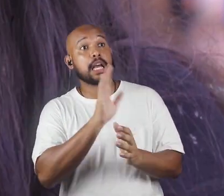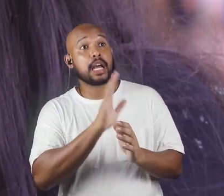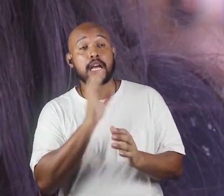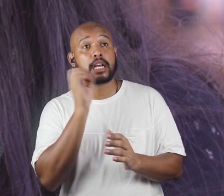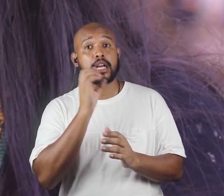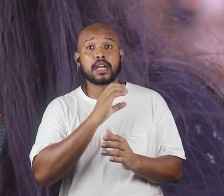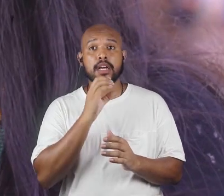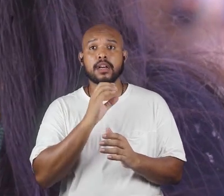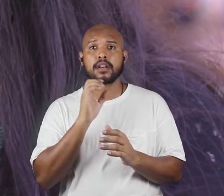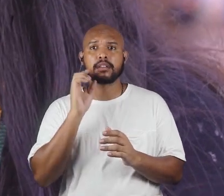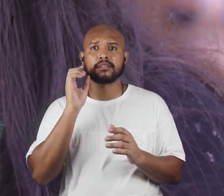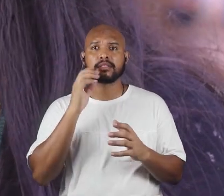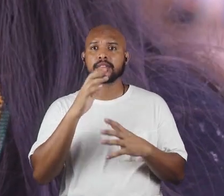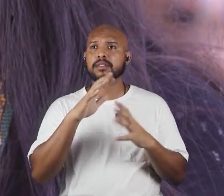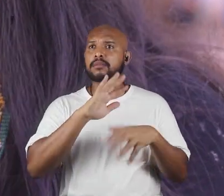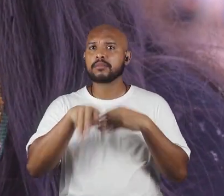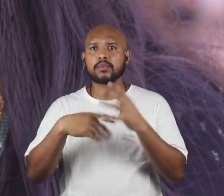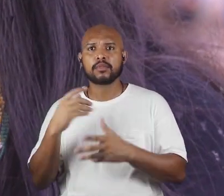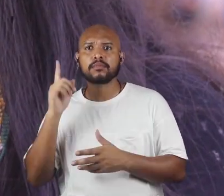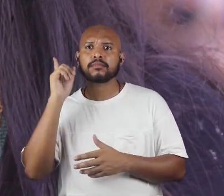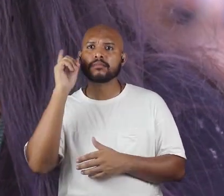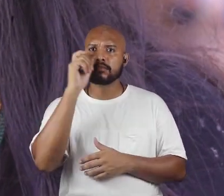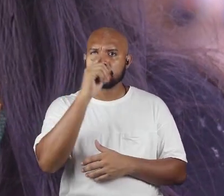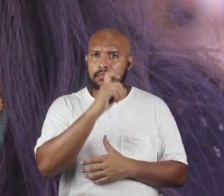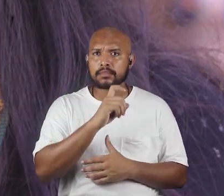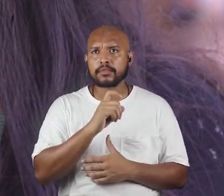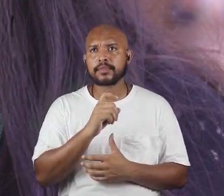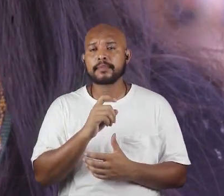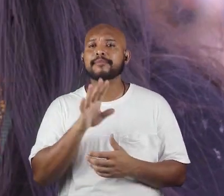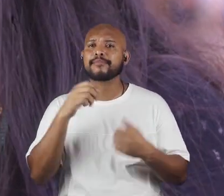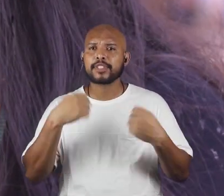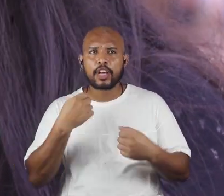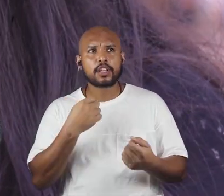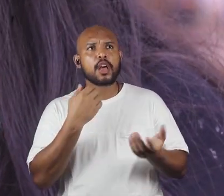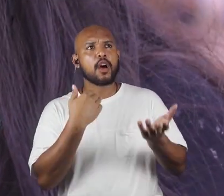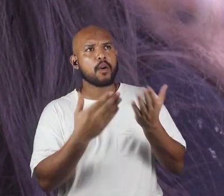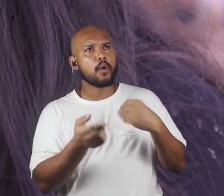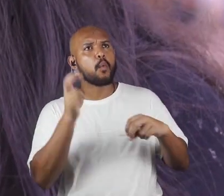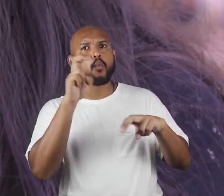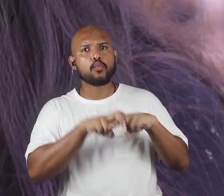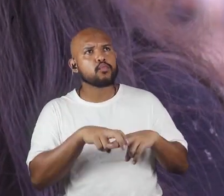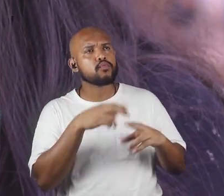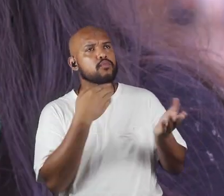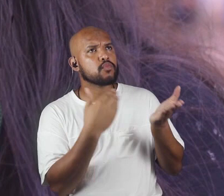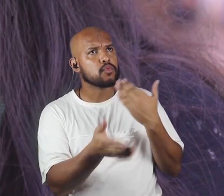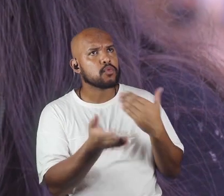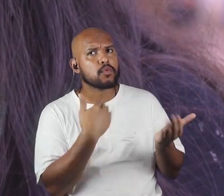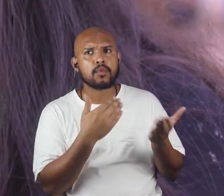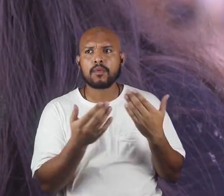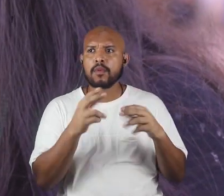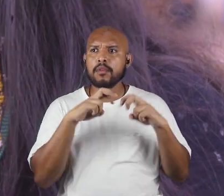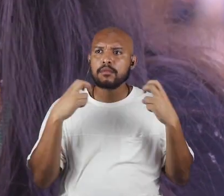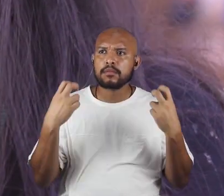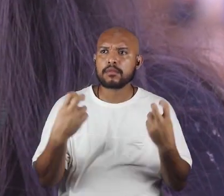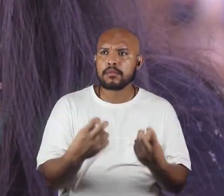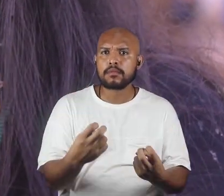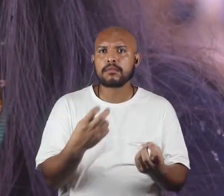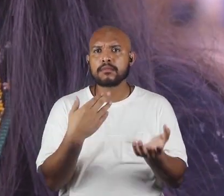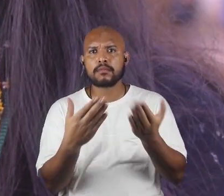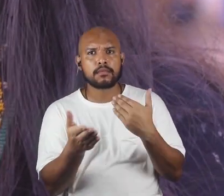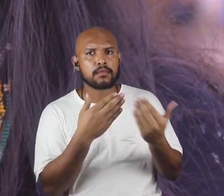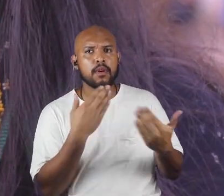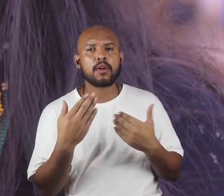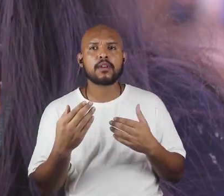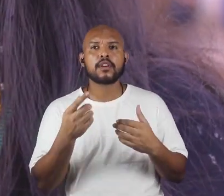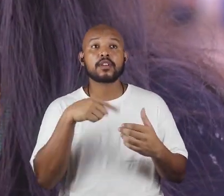tarde, já tô indo, tchau. É aquela correria, então não tem aquele diálogo entre nós, povos indígenas.